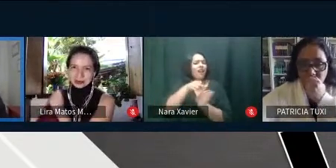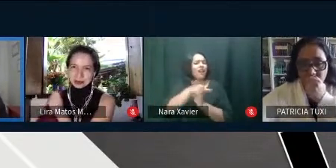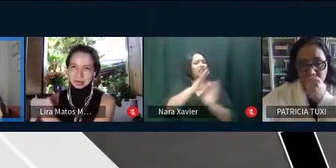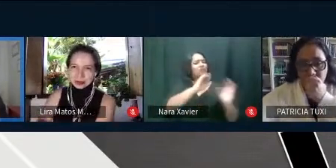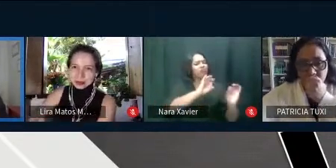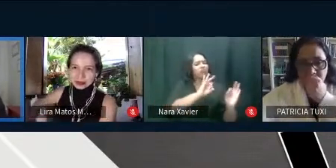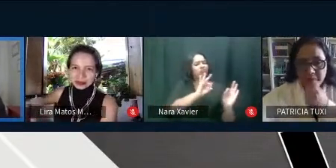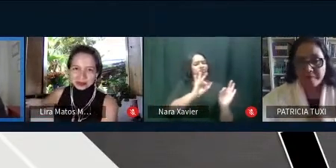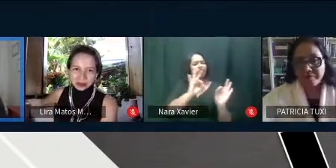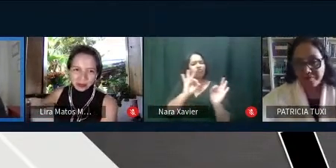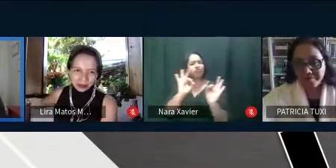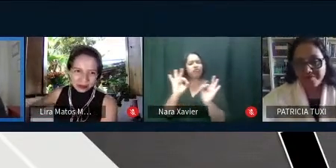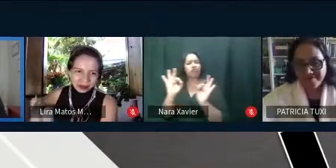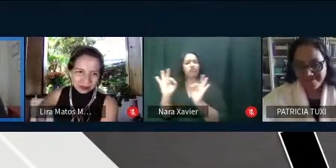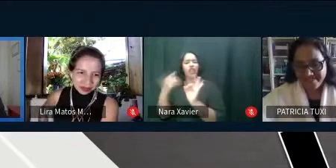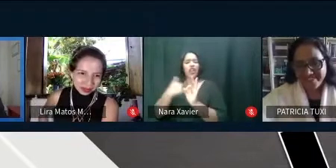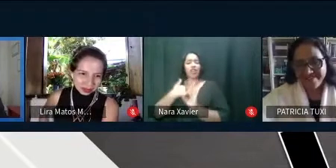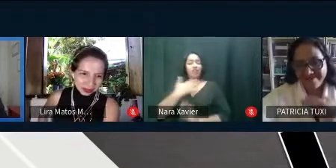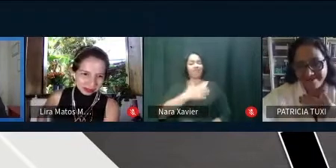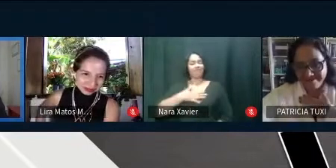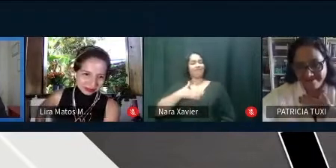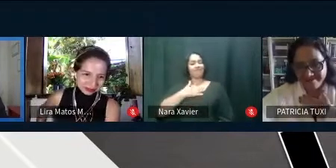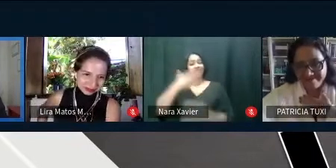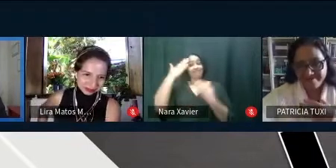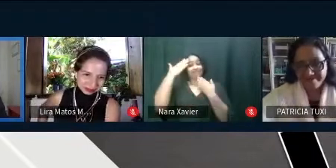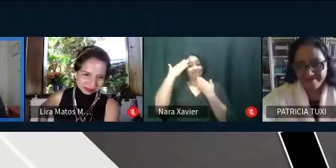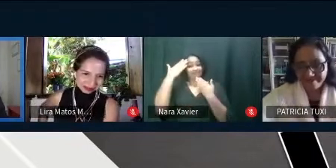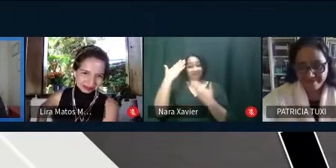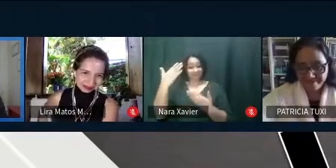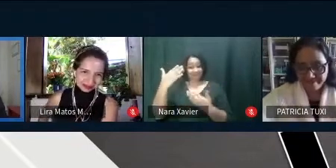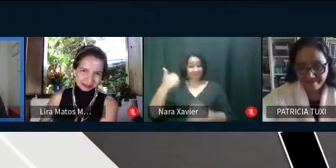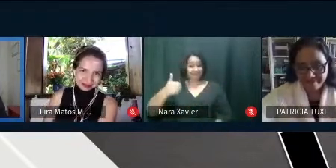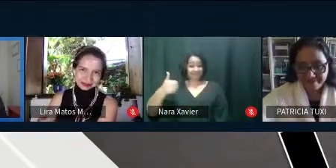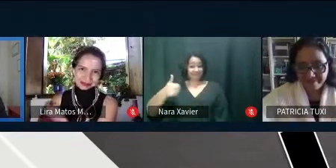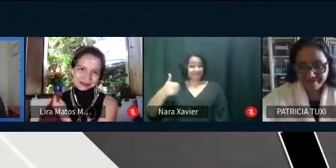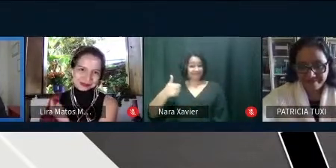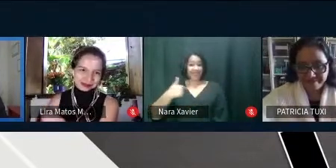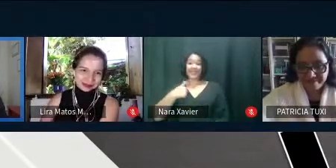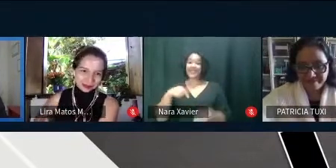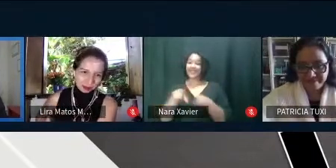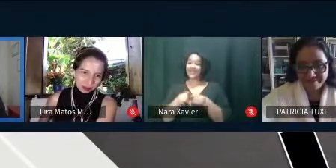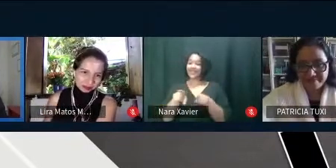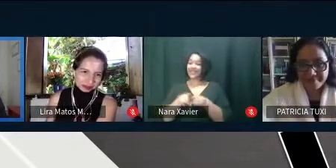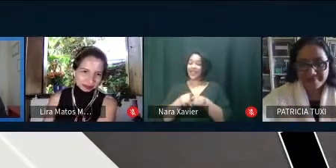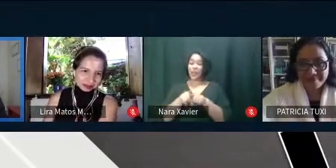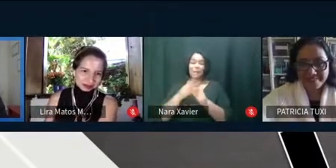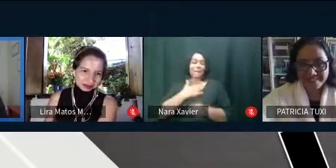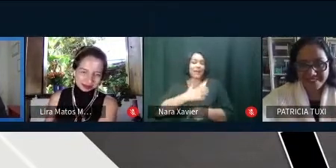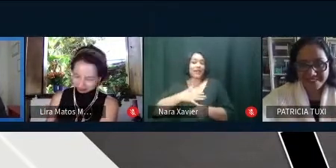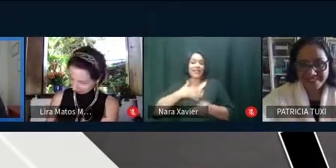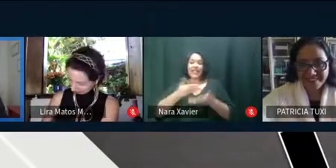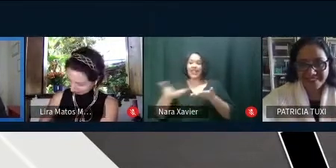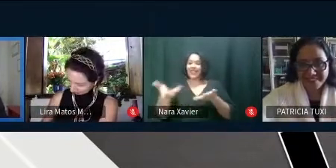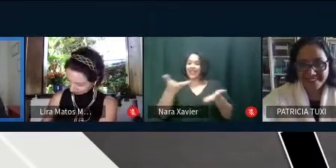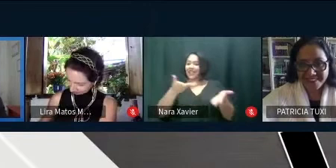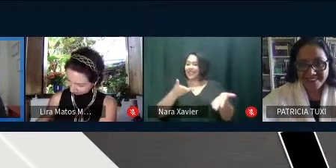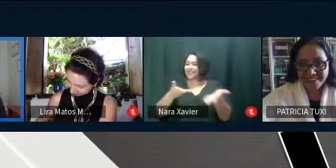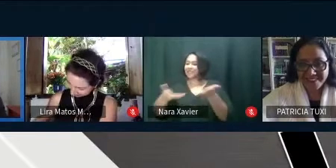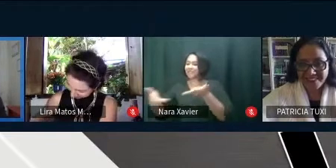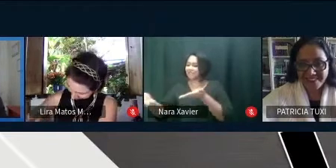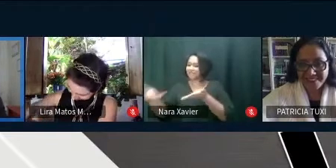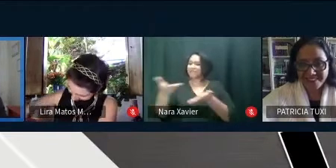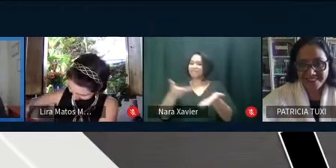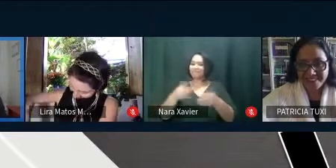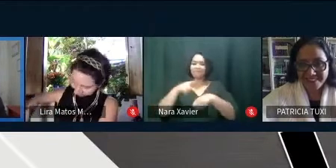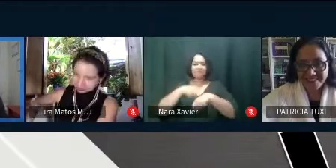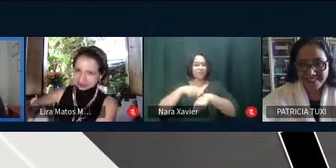grande prazer, então eu quero primeiramente agradecer, e é também um prazer poder compartilhar esse momento de banca